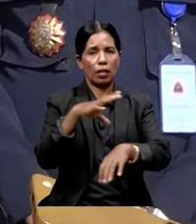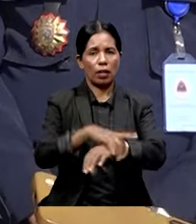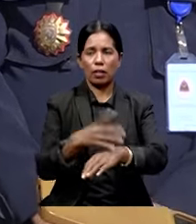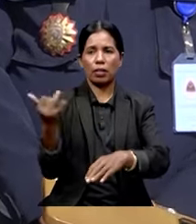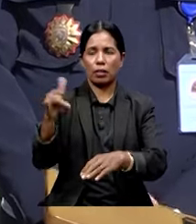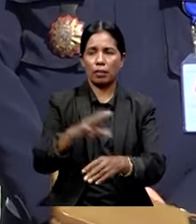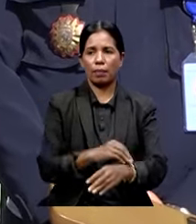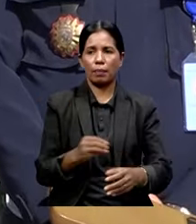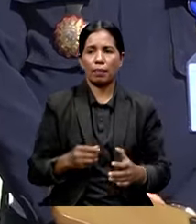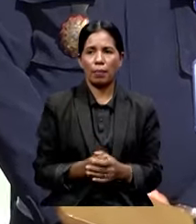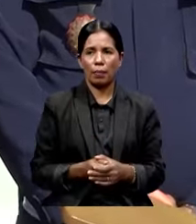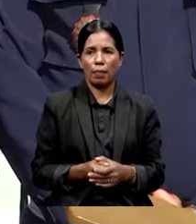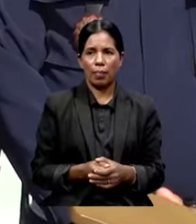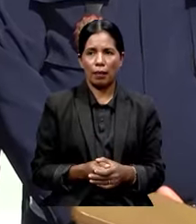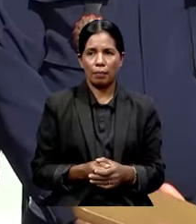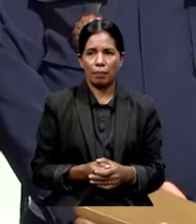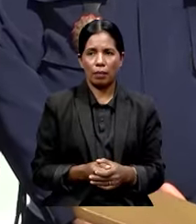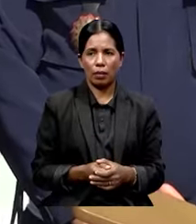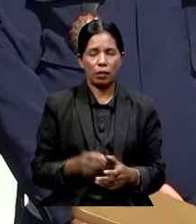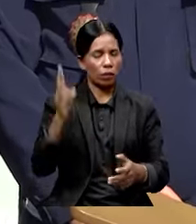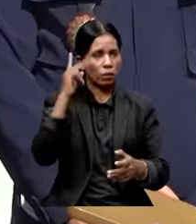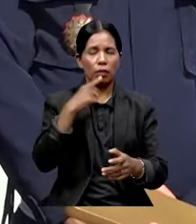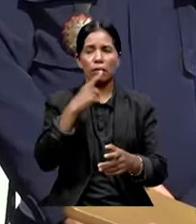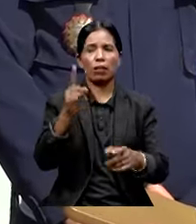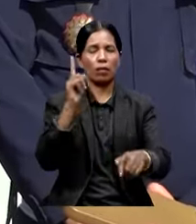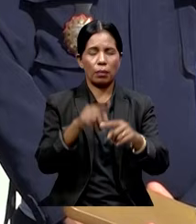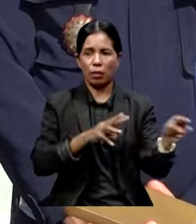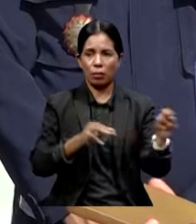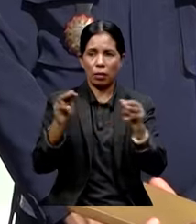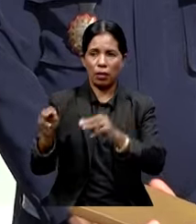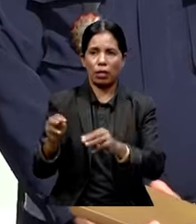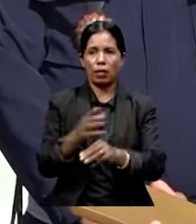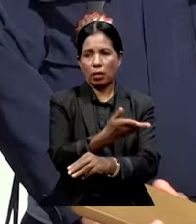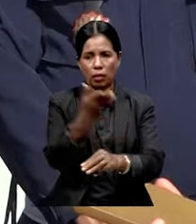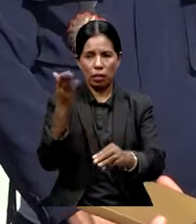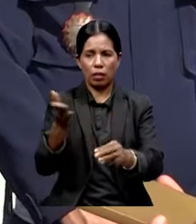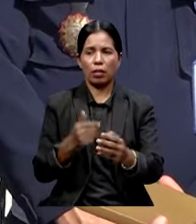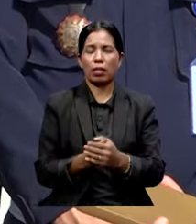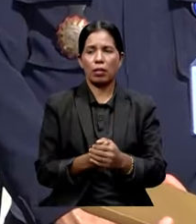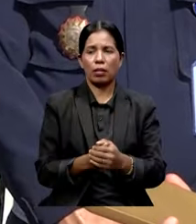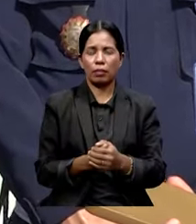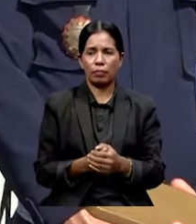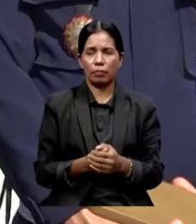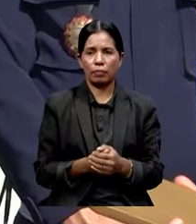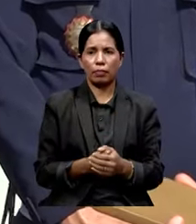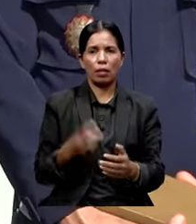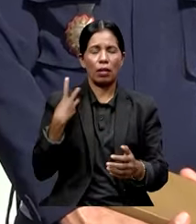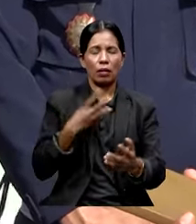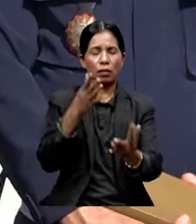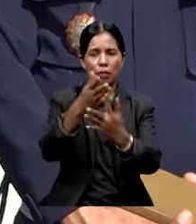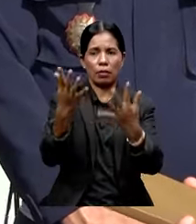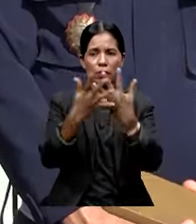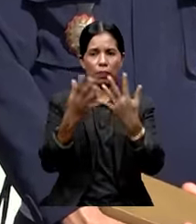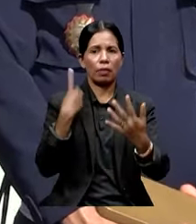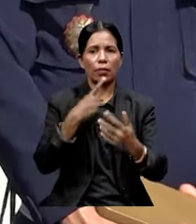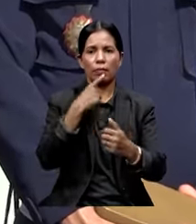sulan untuk sira. Ne, be balung atrona ini yang karek dia keluar lali ke bokang. In bokang ini tamat tur keras ya selalar ne ba. Ne, am tete keras. Ne, be